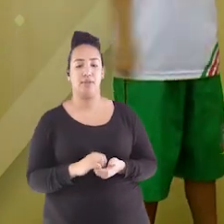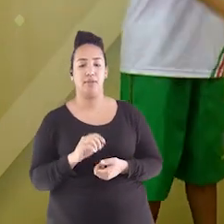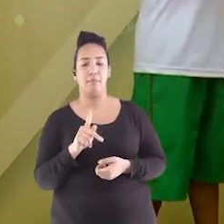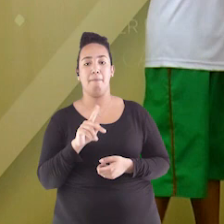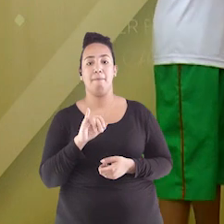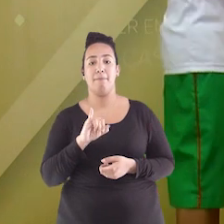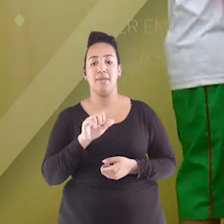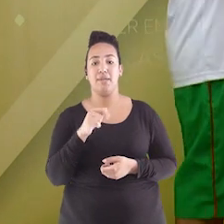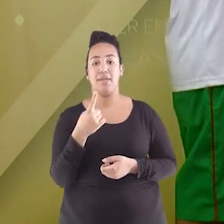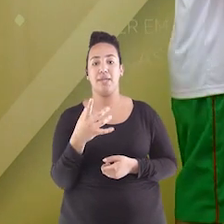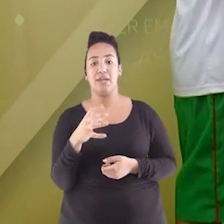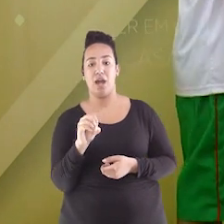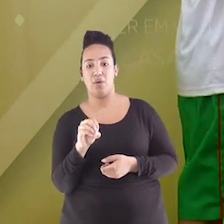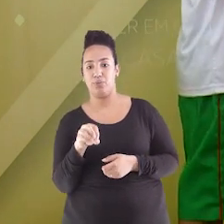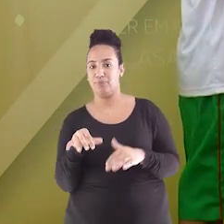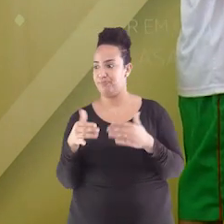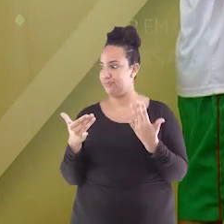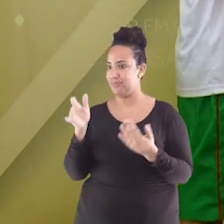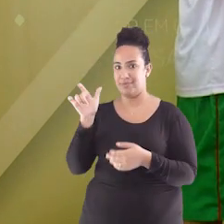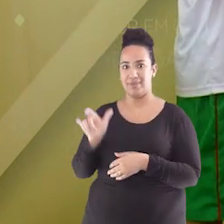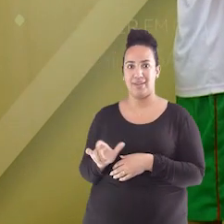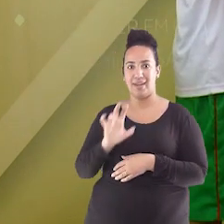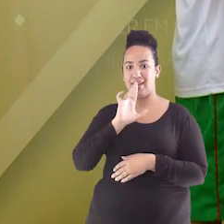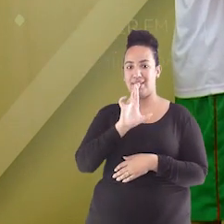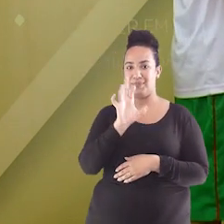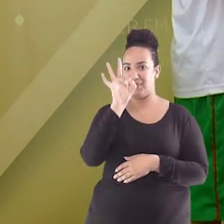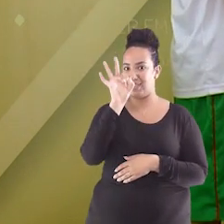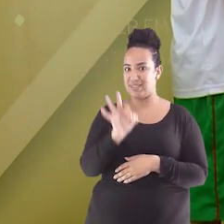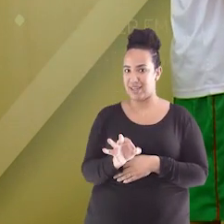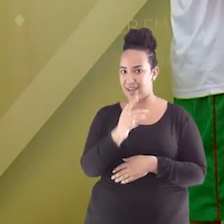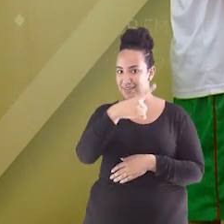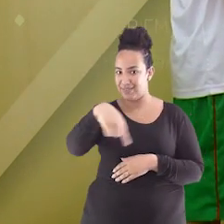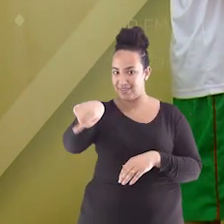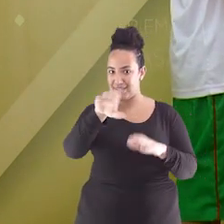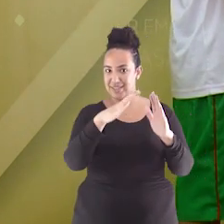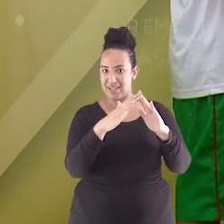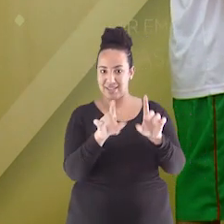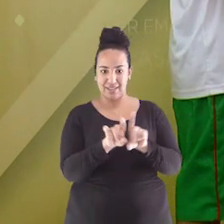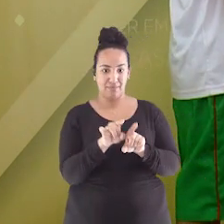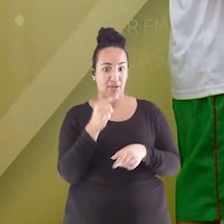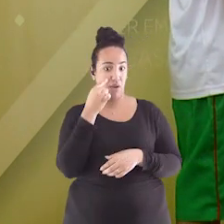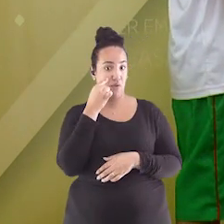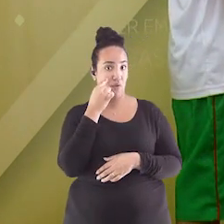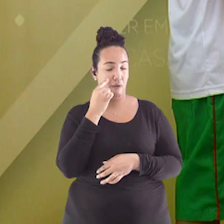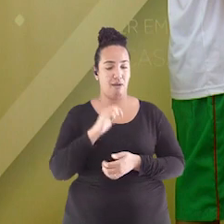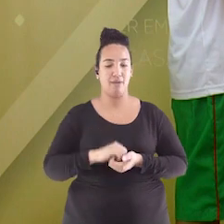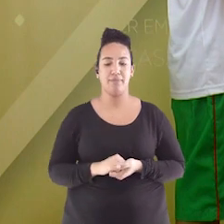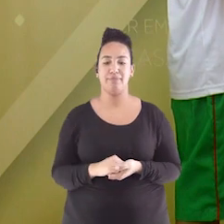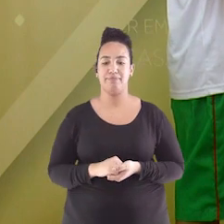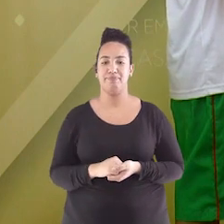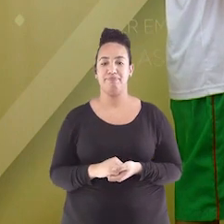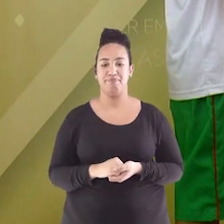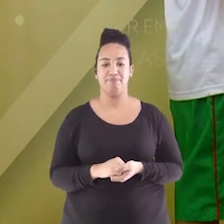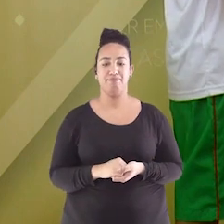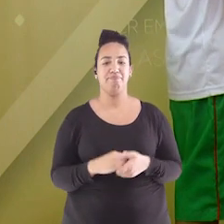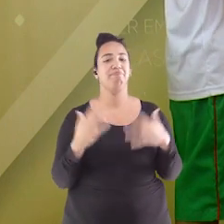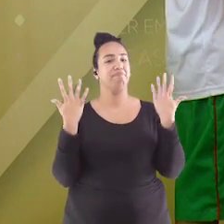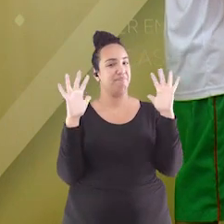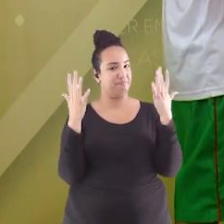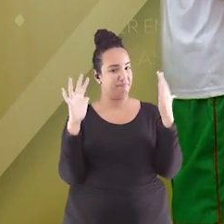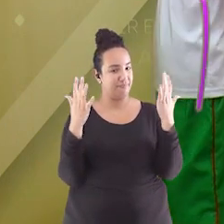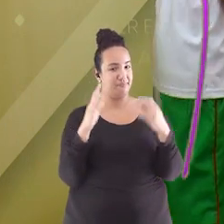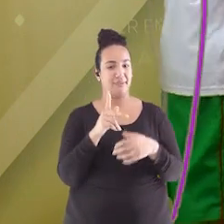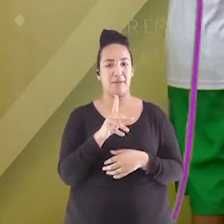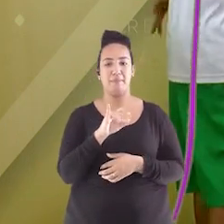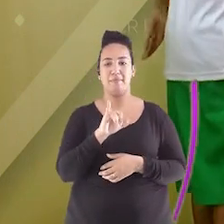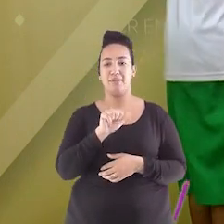que é o pião? E aí, será que ele acertou? E vocês aí de casa, também acertaram? Vamos ver? Vamos conferir? Olha lá. É o